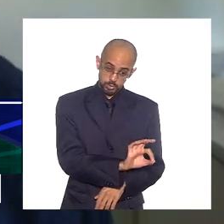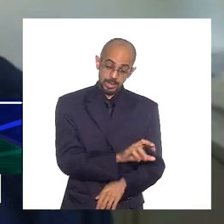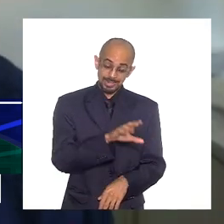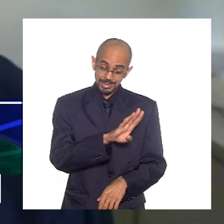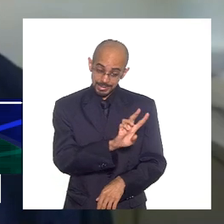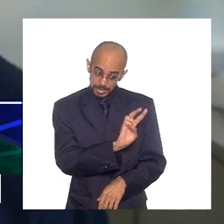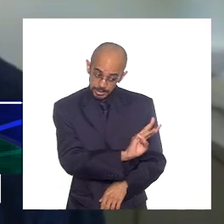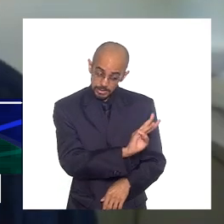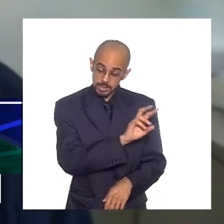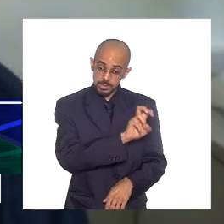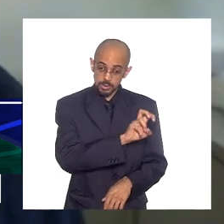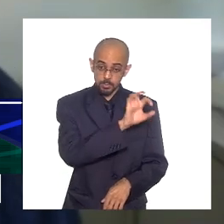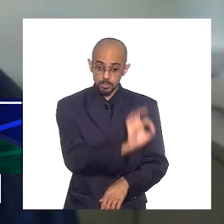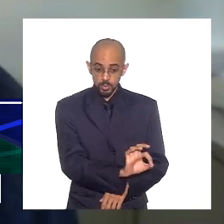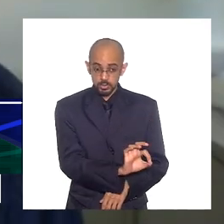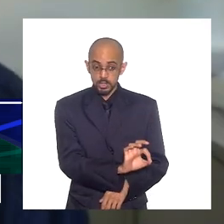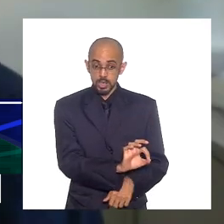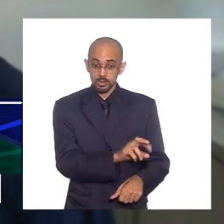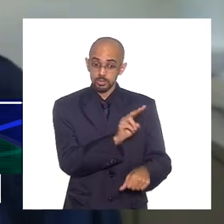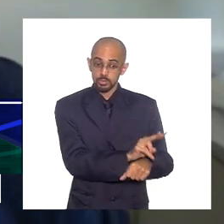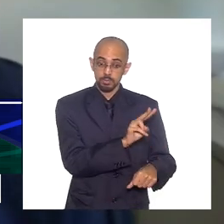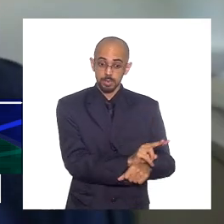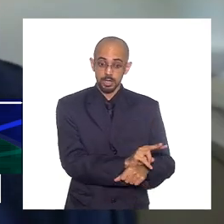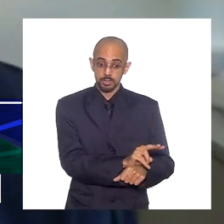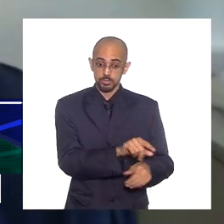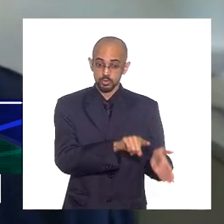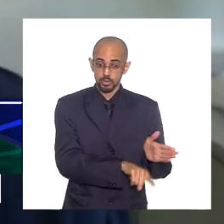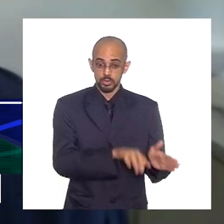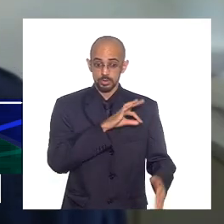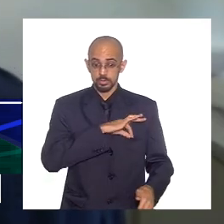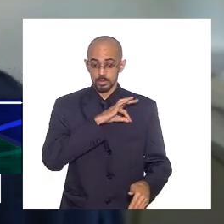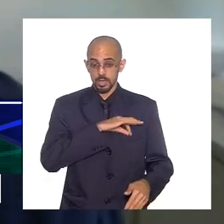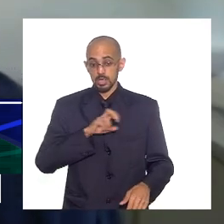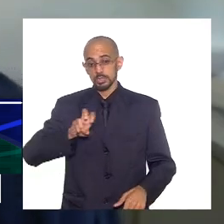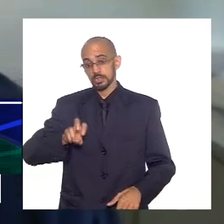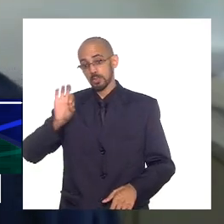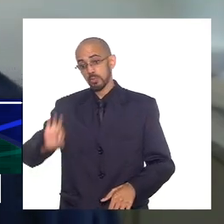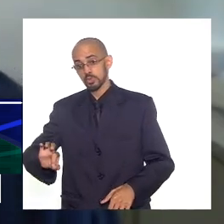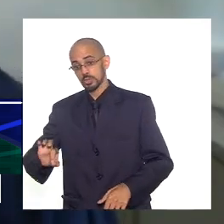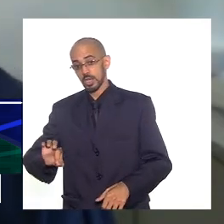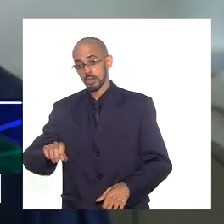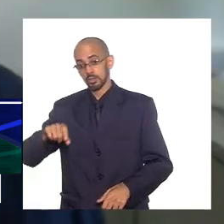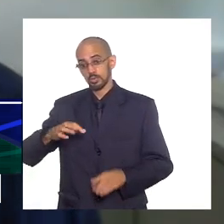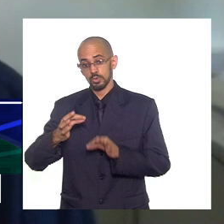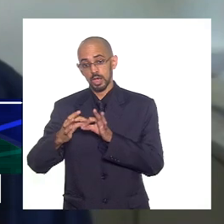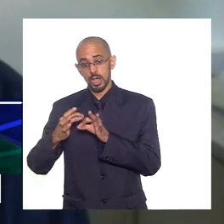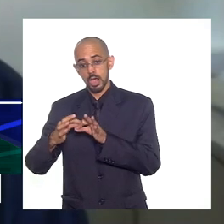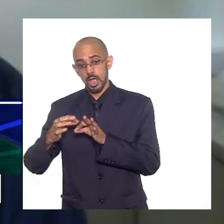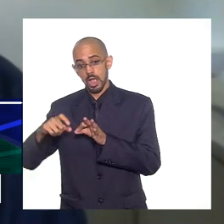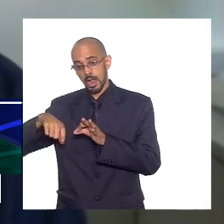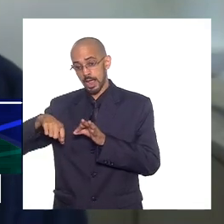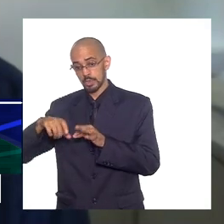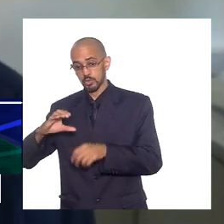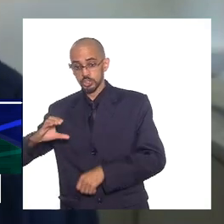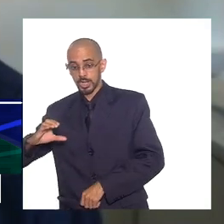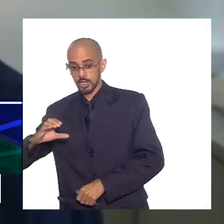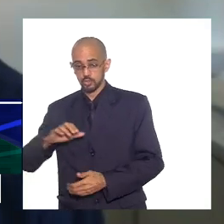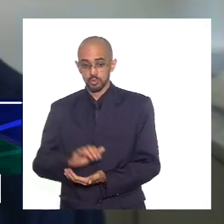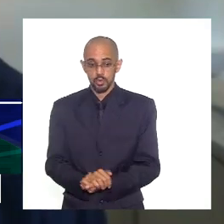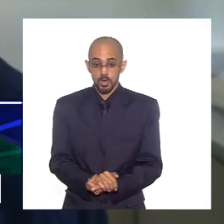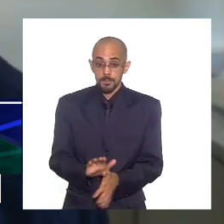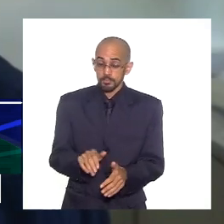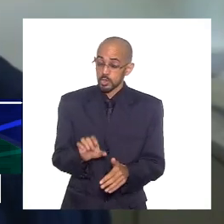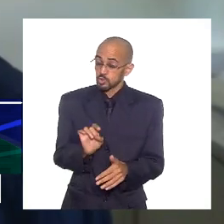consignados e 5% para os cartões de crédito. Só e somente